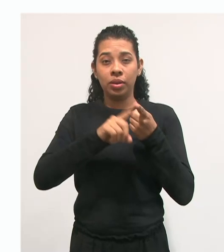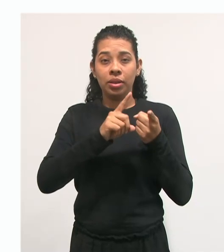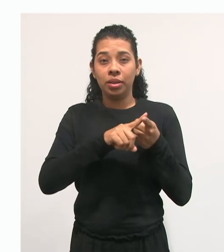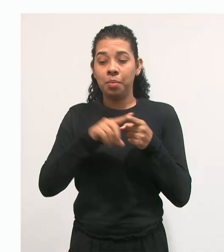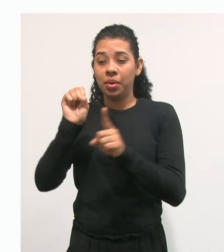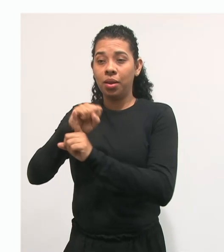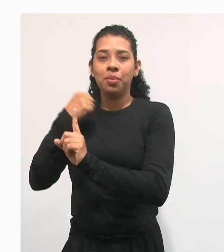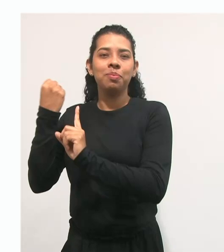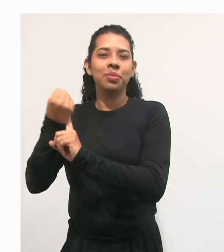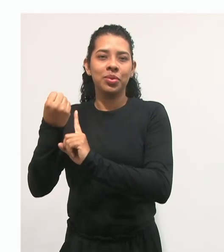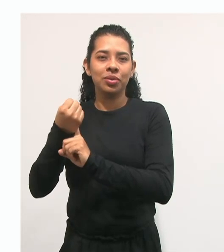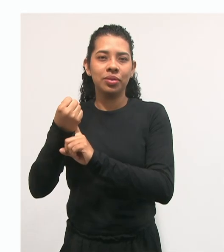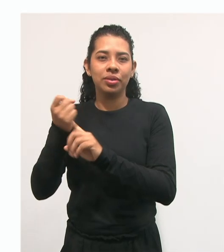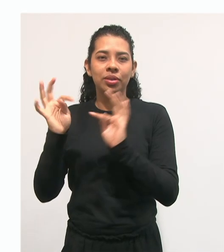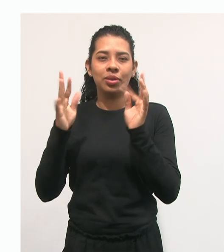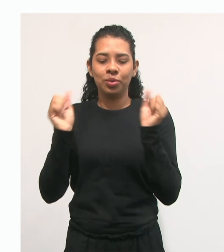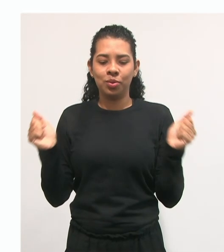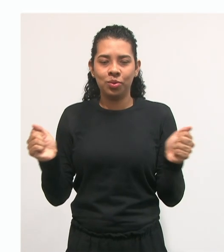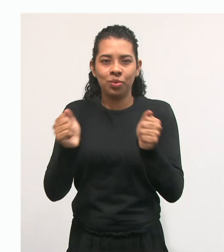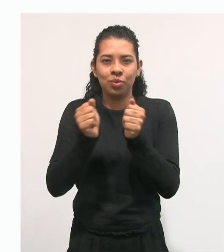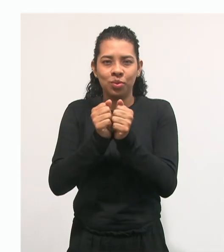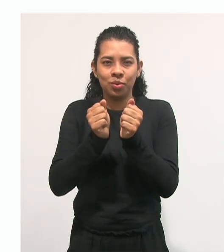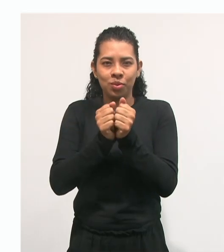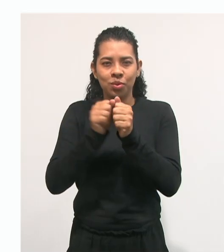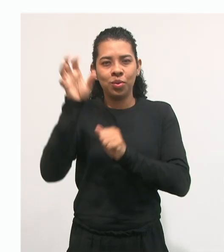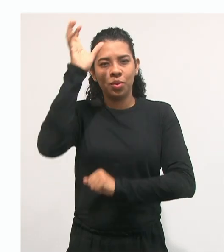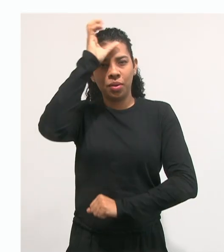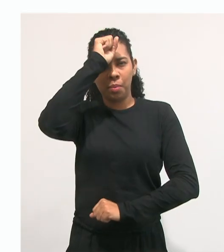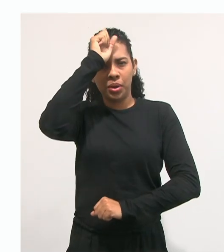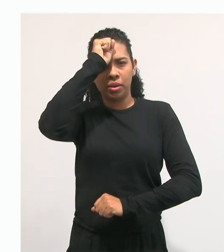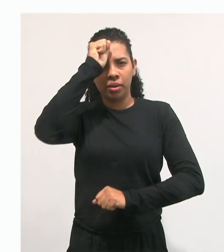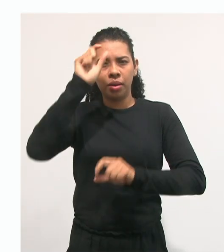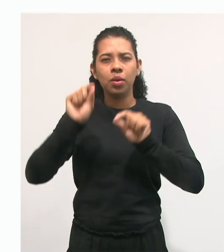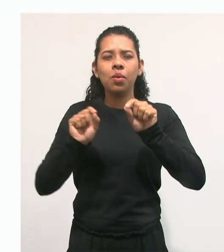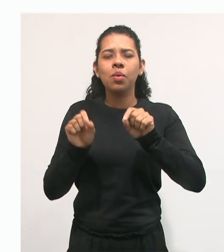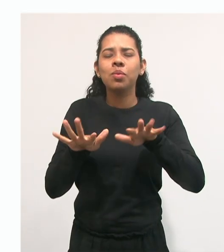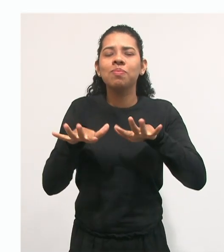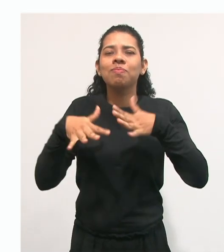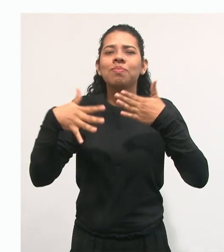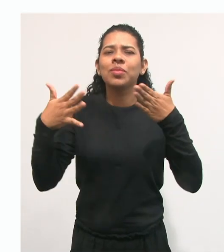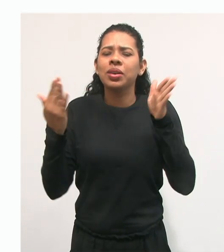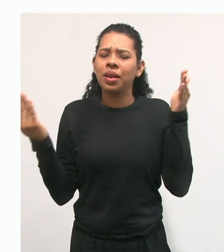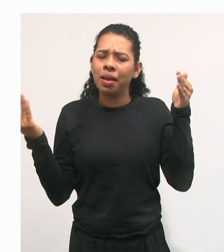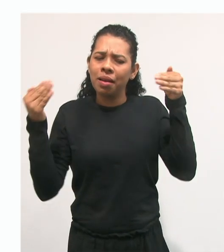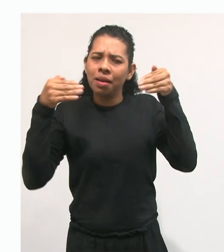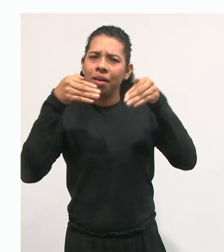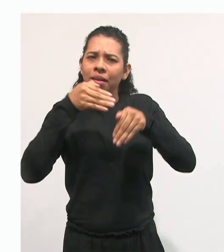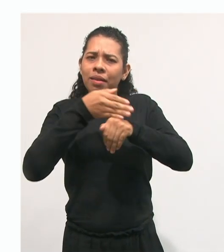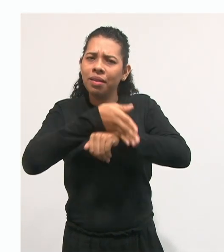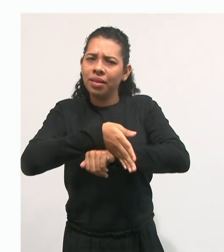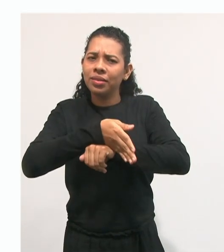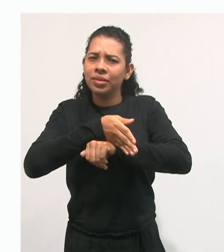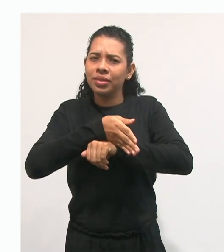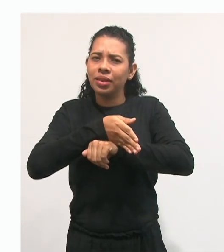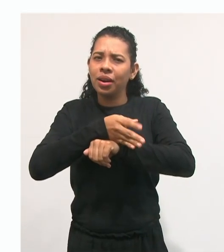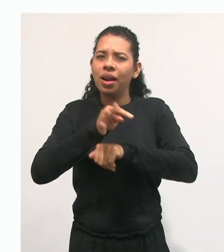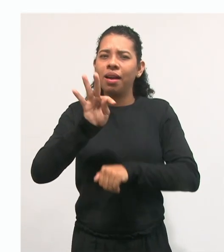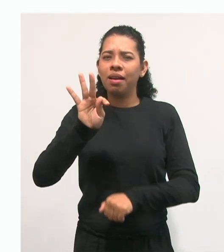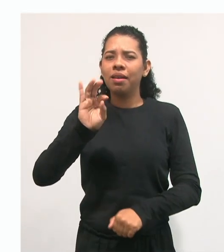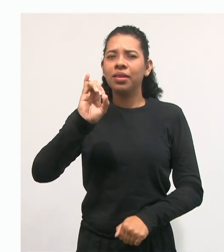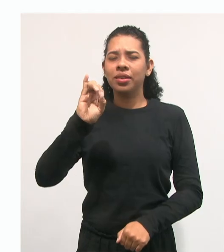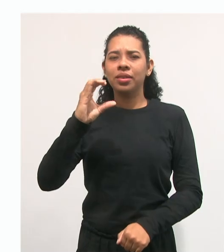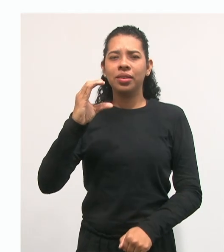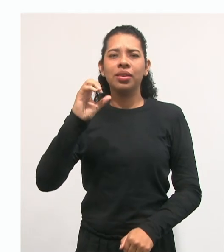de aprendizagem. E aí, onde é que entram as TICs nesse processo de ensino e aprendizagem? As TICs,